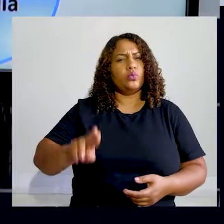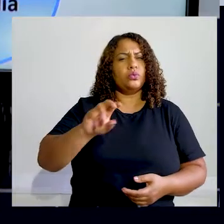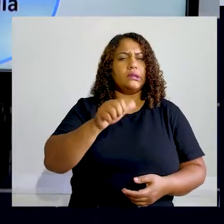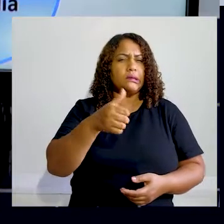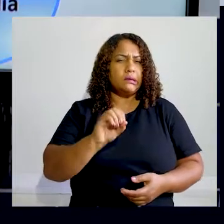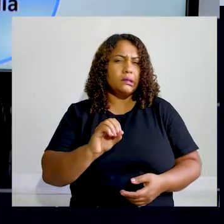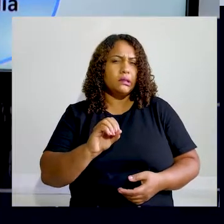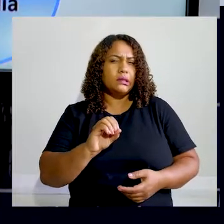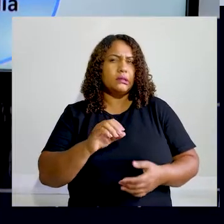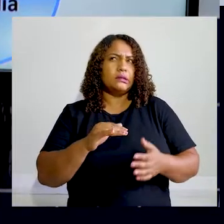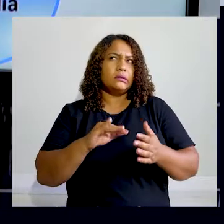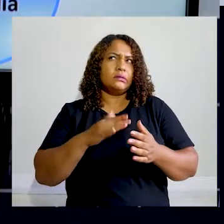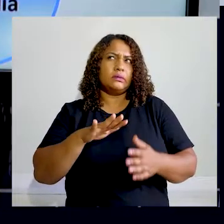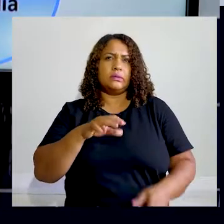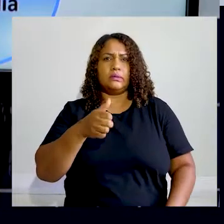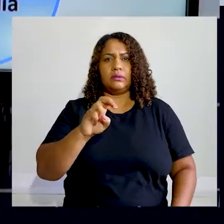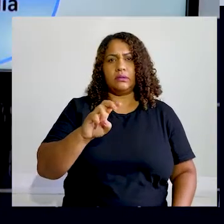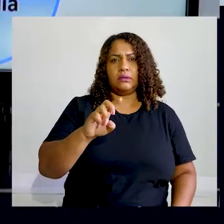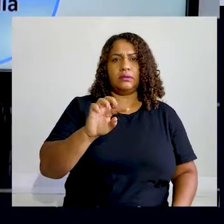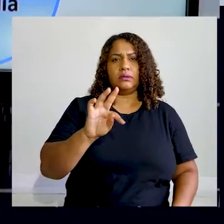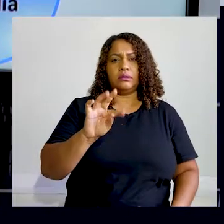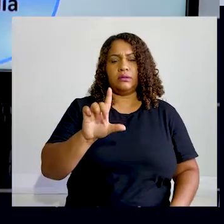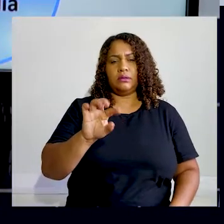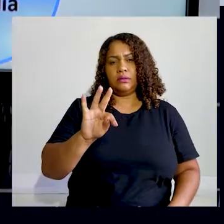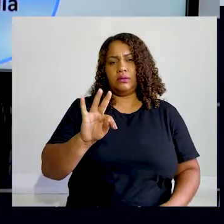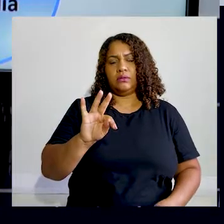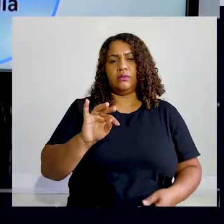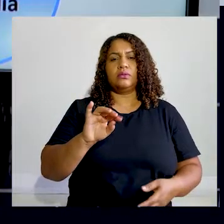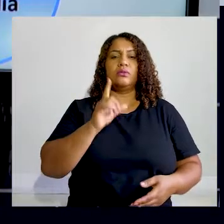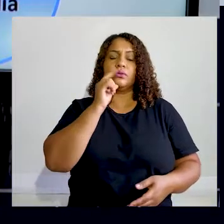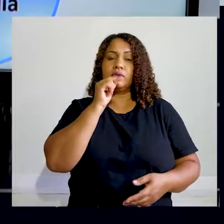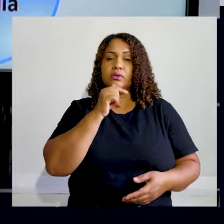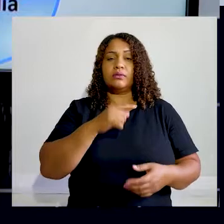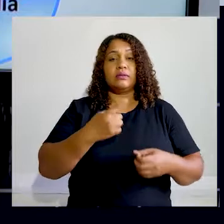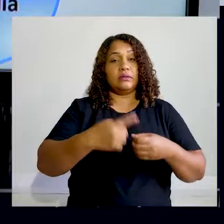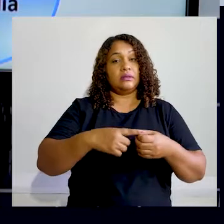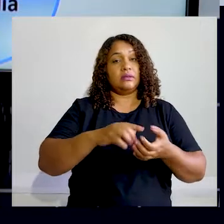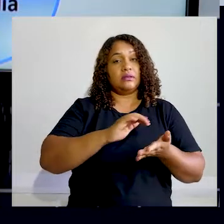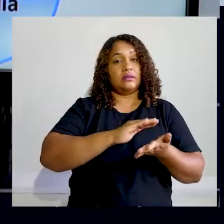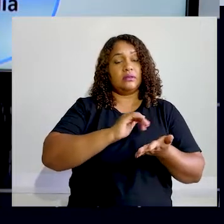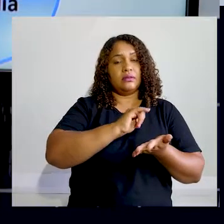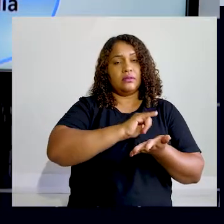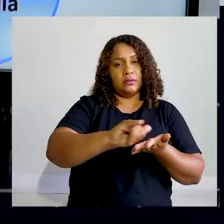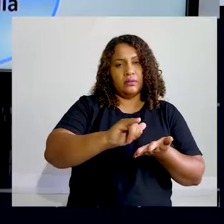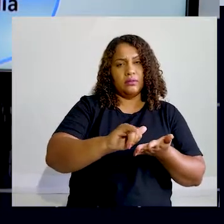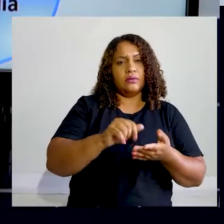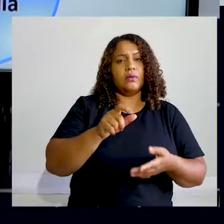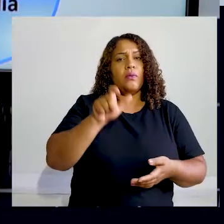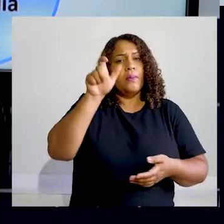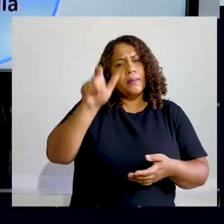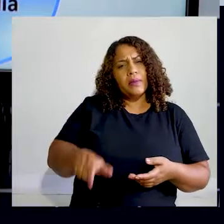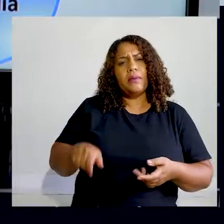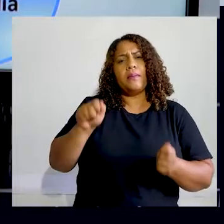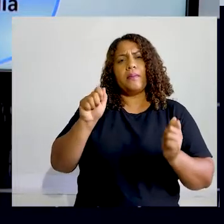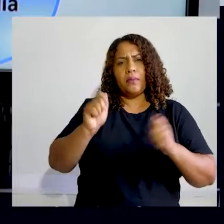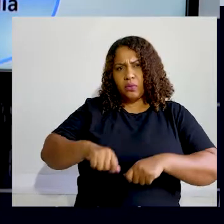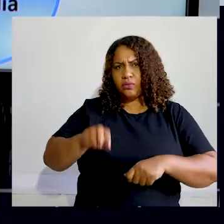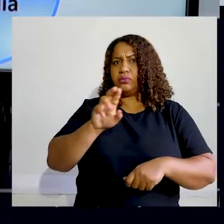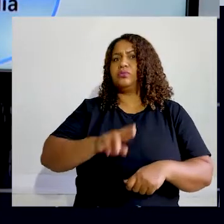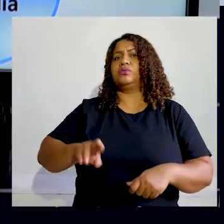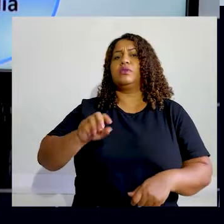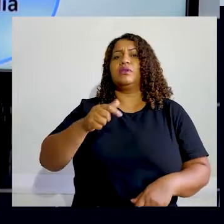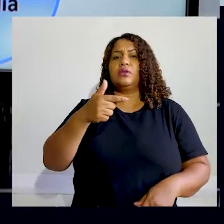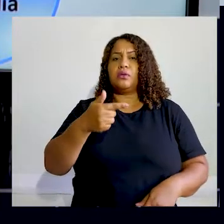10 a 15 litros de água, em Nova York, uma pessoa pode chegar a utilizar por dia até 2.000 litros de